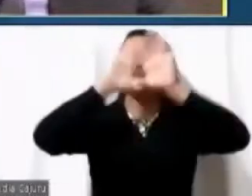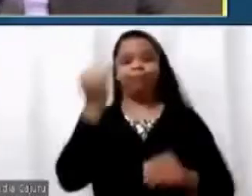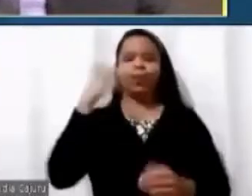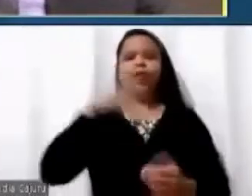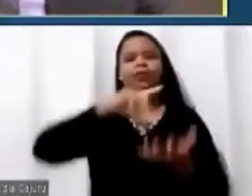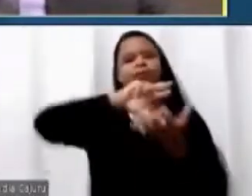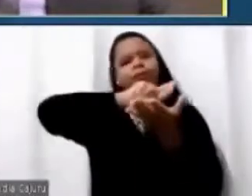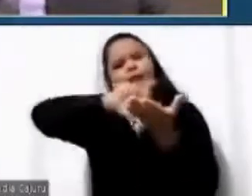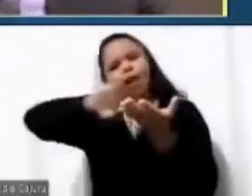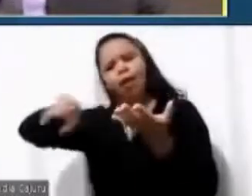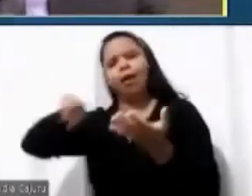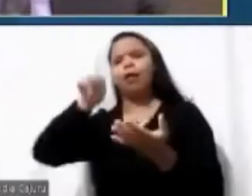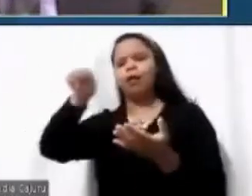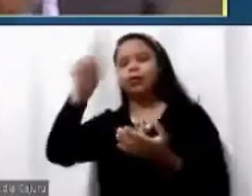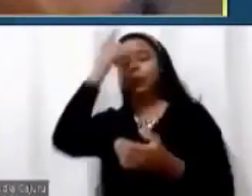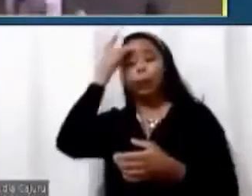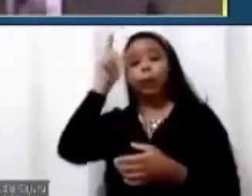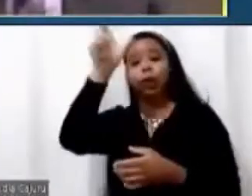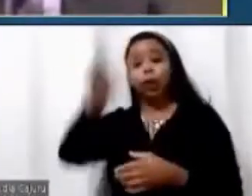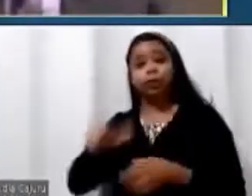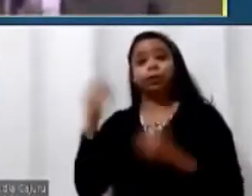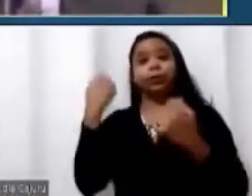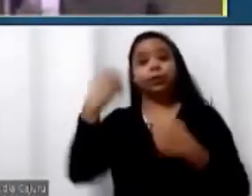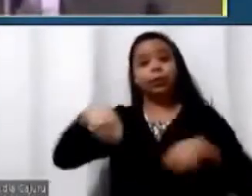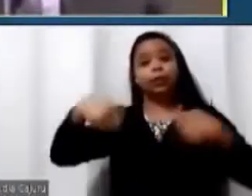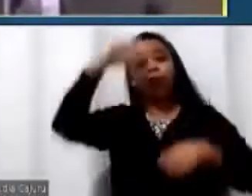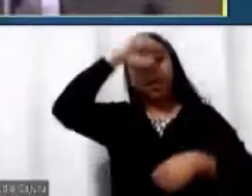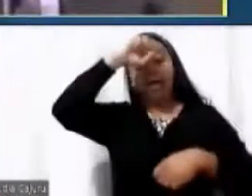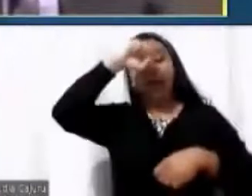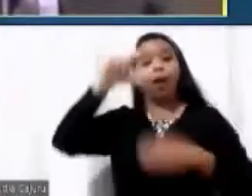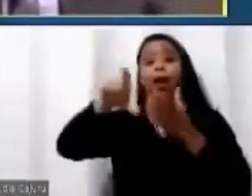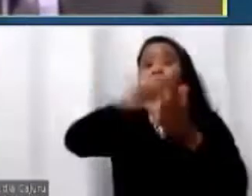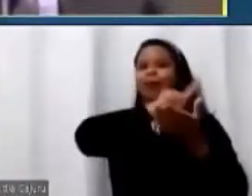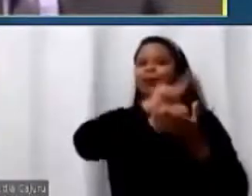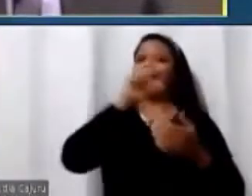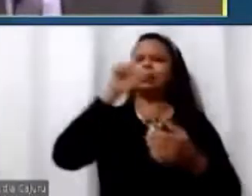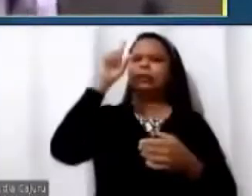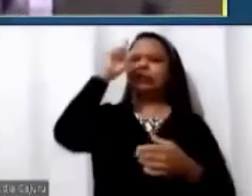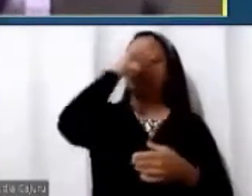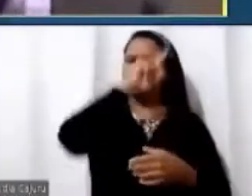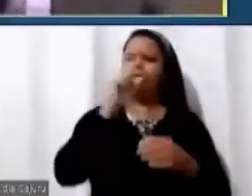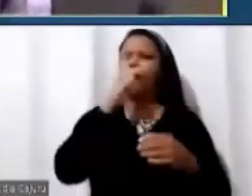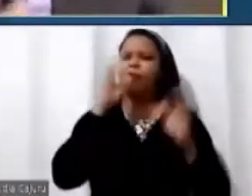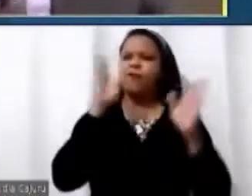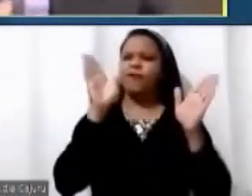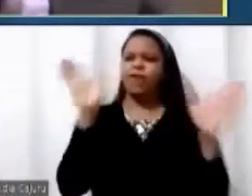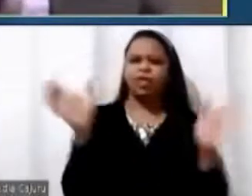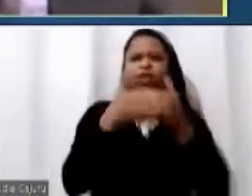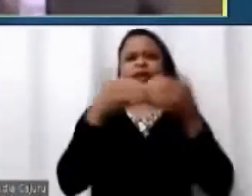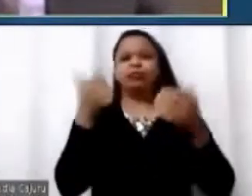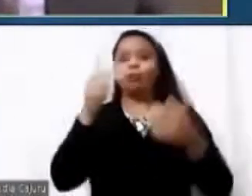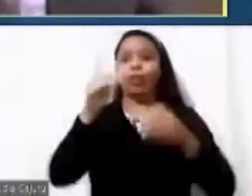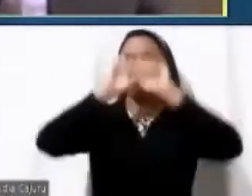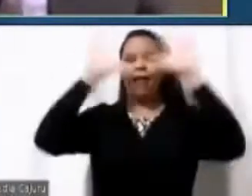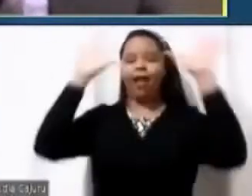norteiam a autonomia do paciente, que antes não era tão considerada, mas hoje ela é muito positiva. E isso não